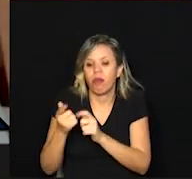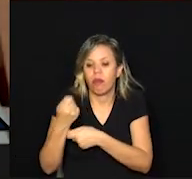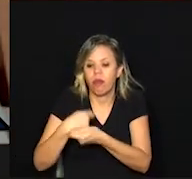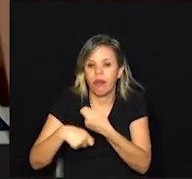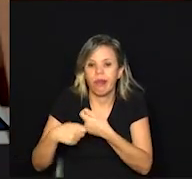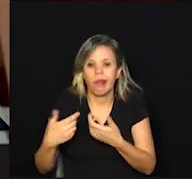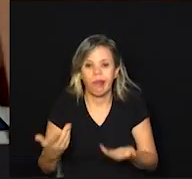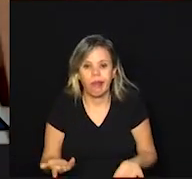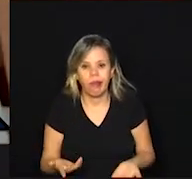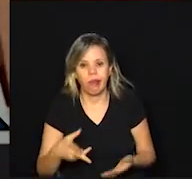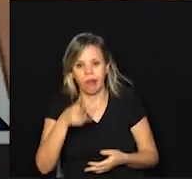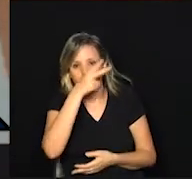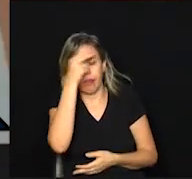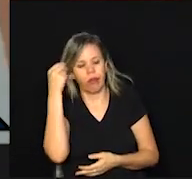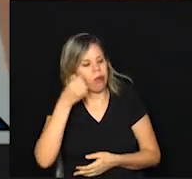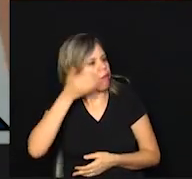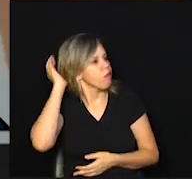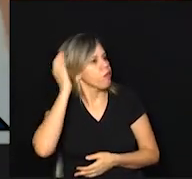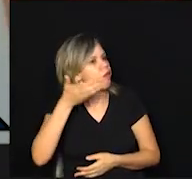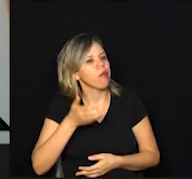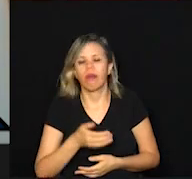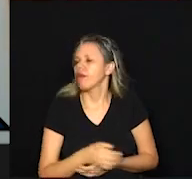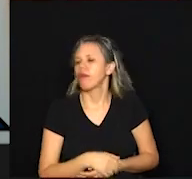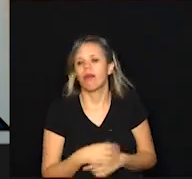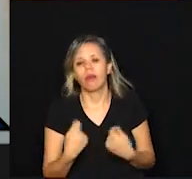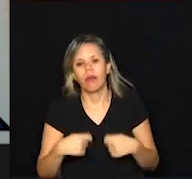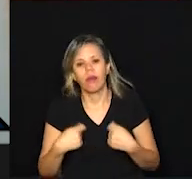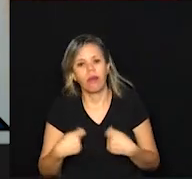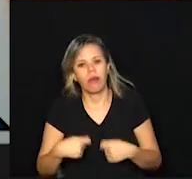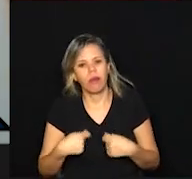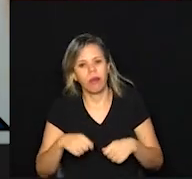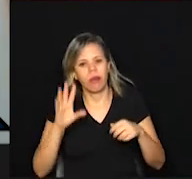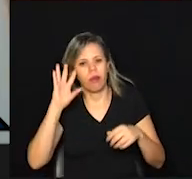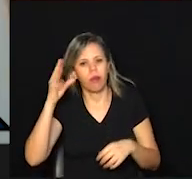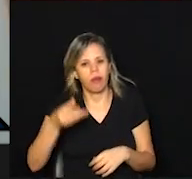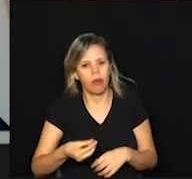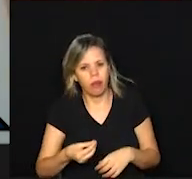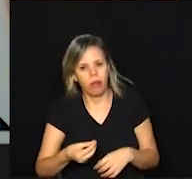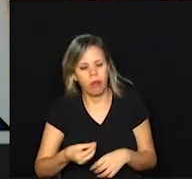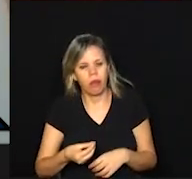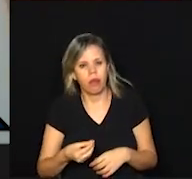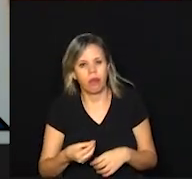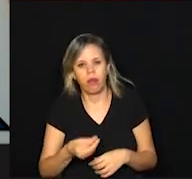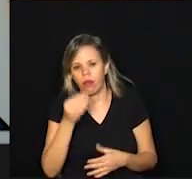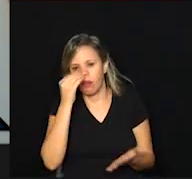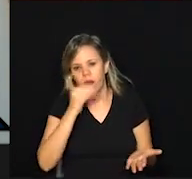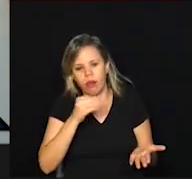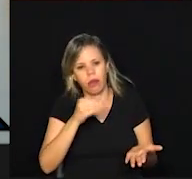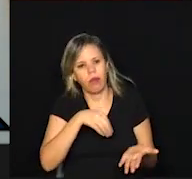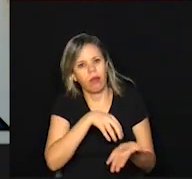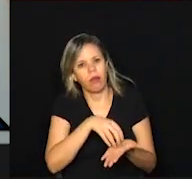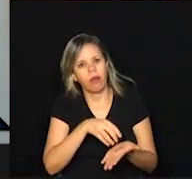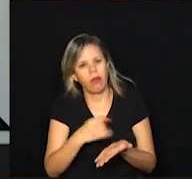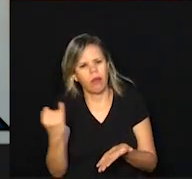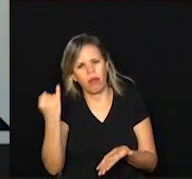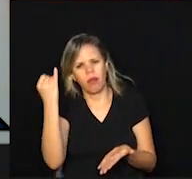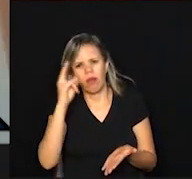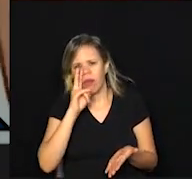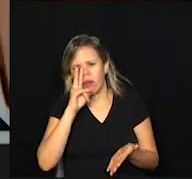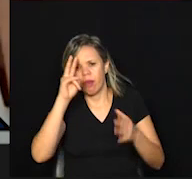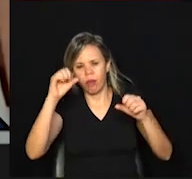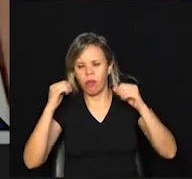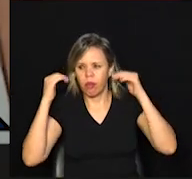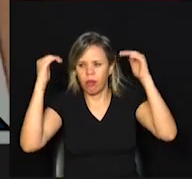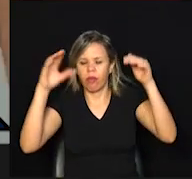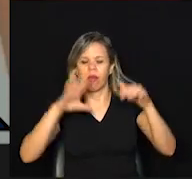gestão o prefeito Dário saadi precisa compreender que ele está subestimando os setores mais fortes e